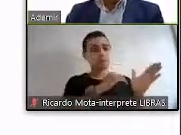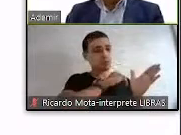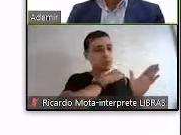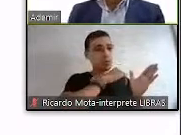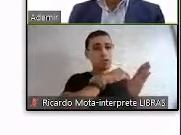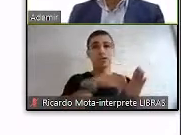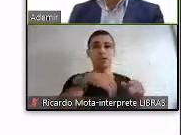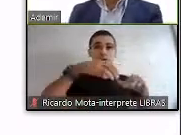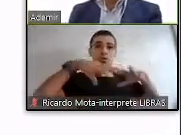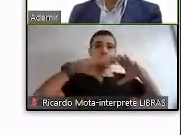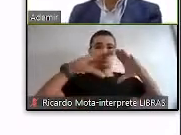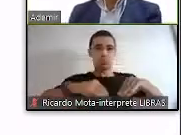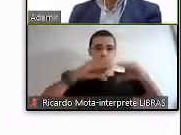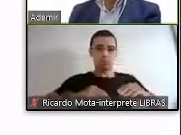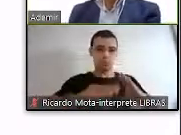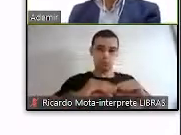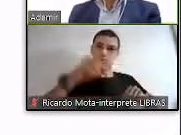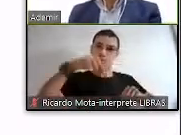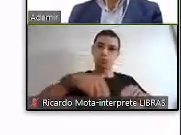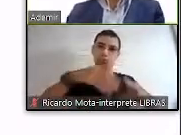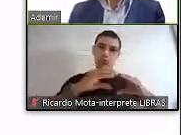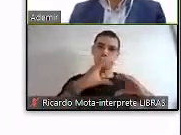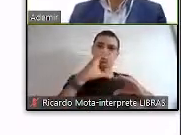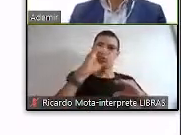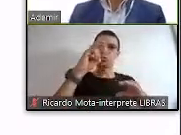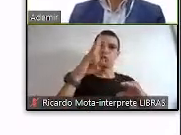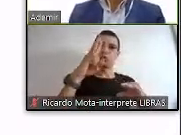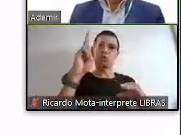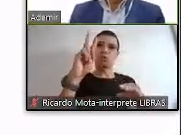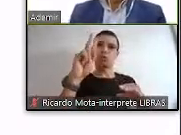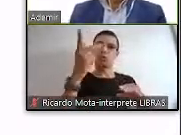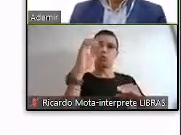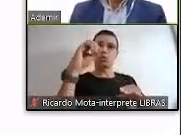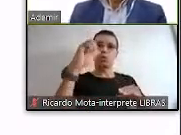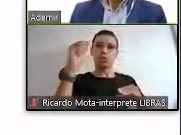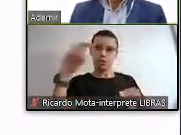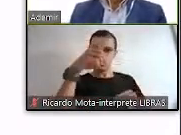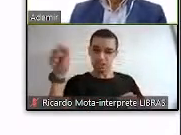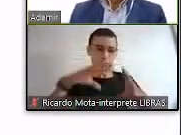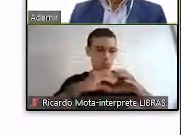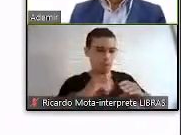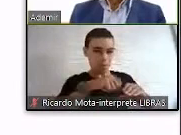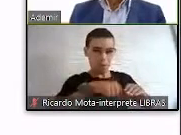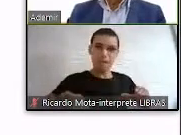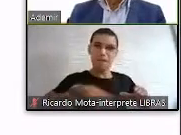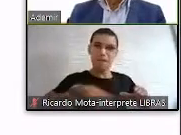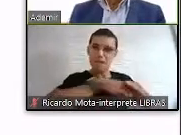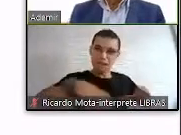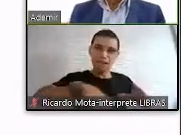materiais, não devemos trocar materiais junto tá lá, podemos ter uma sobrecarga. Tive um exemplo aí, eu fiz um laboratório